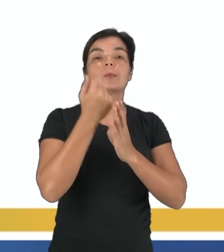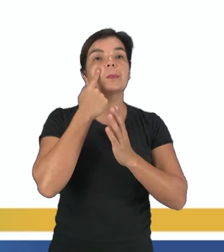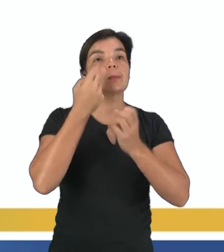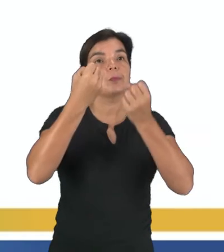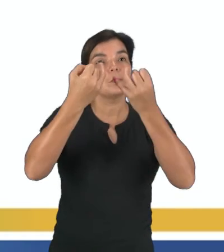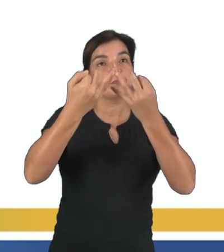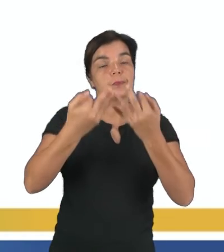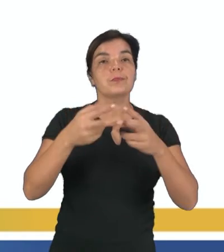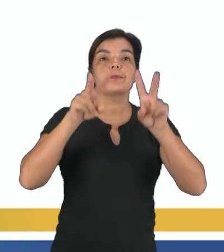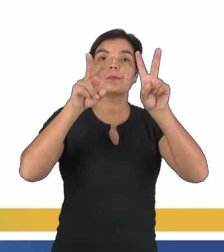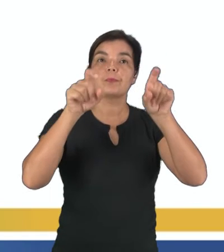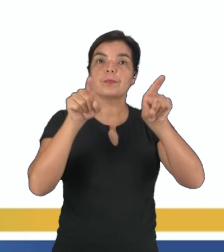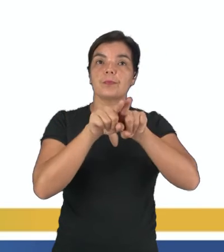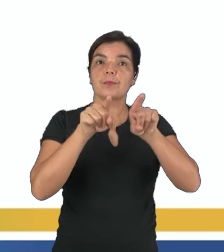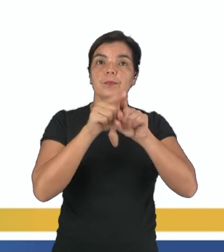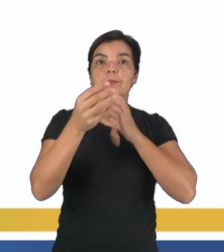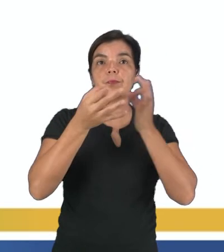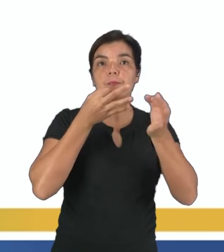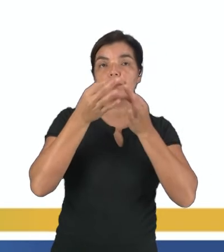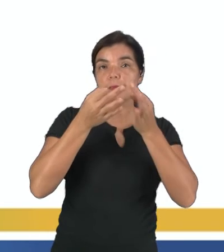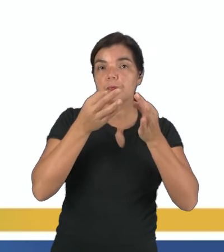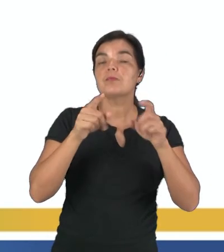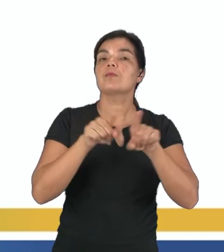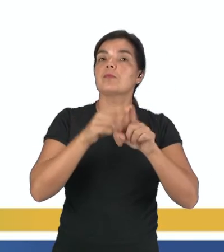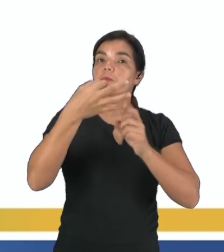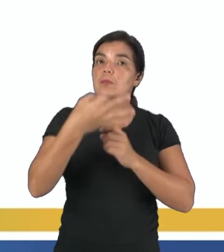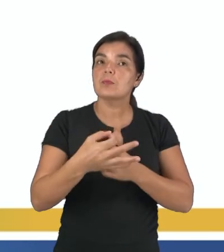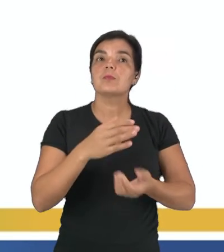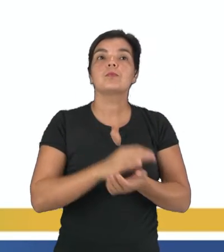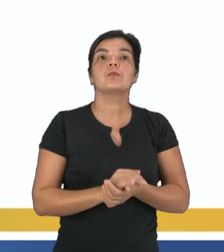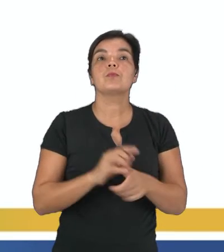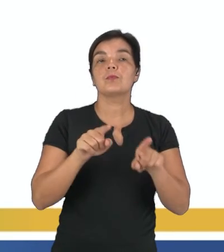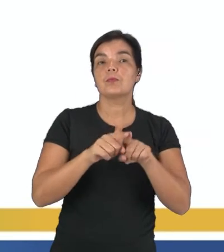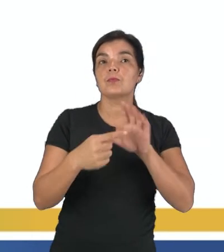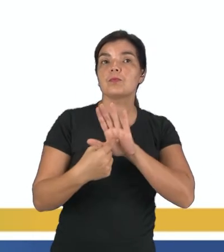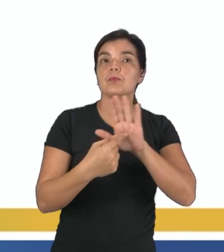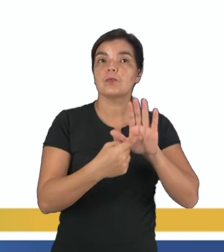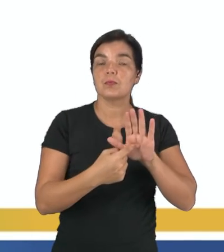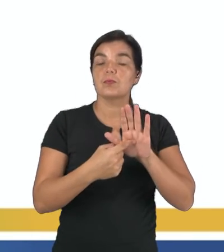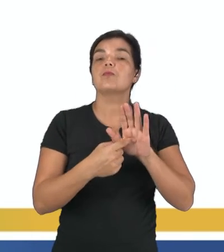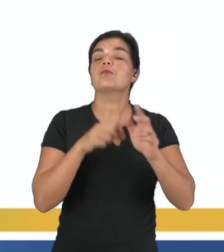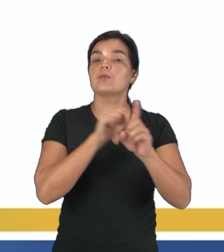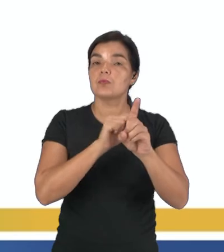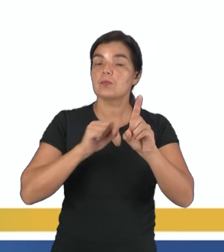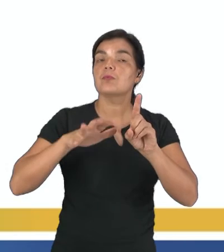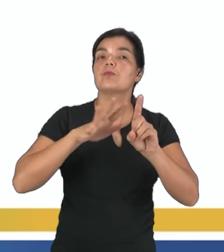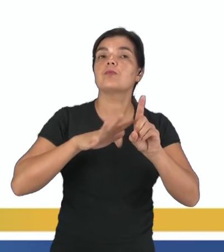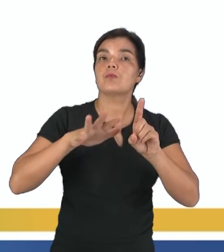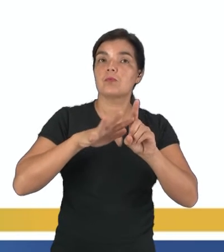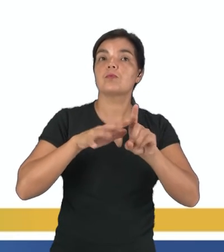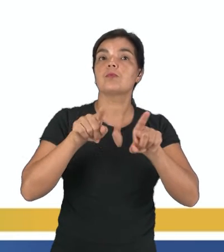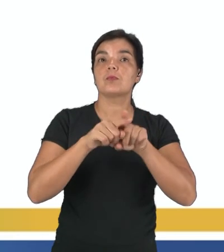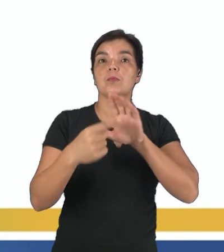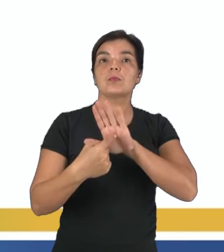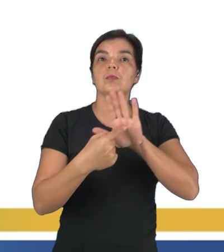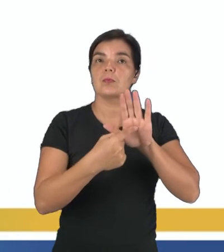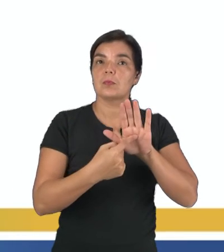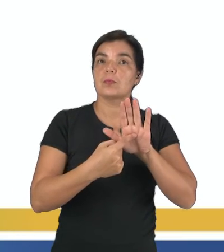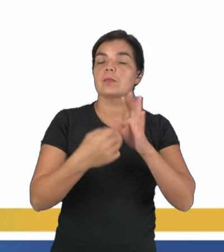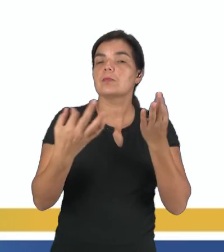Desenvolver o tema por meio de argumentação consistente a partir de um repertório sociocultural produtivo,